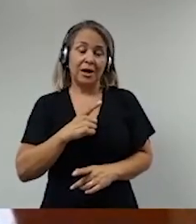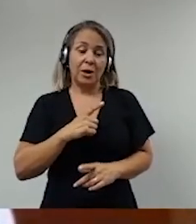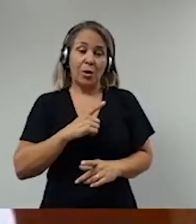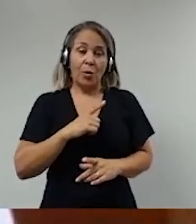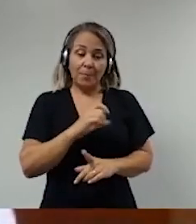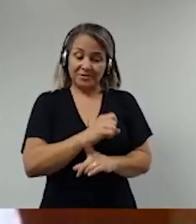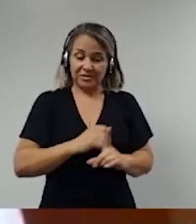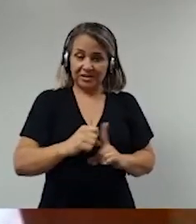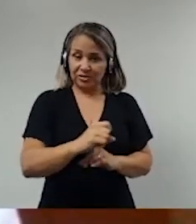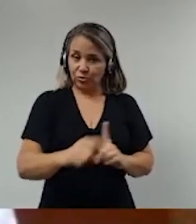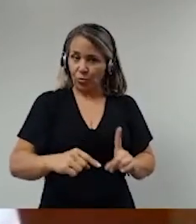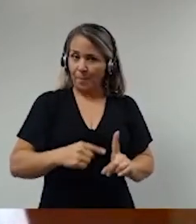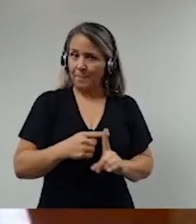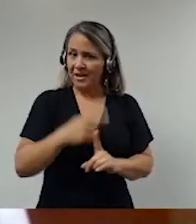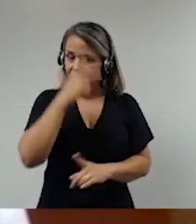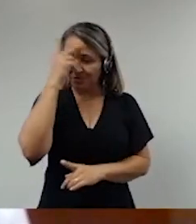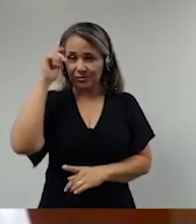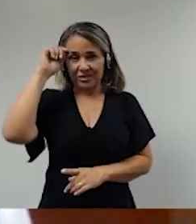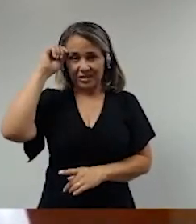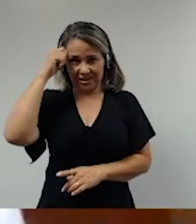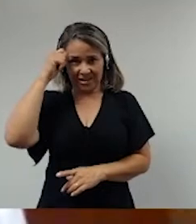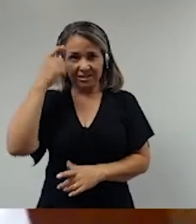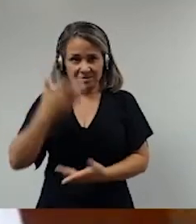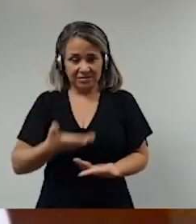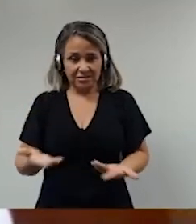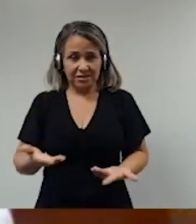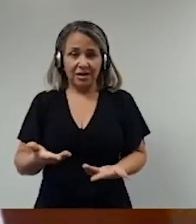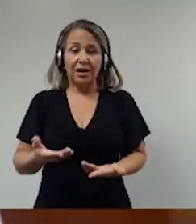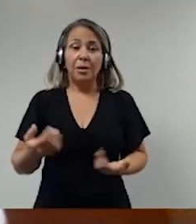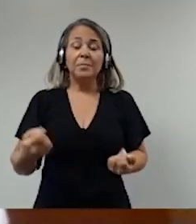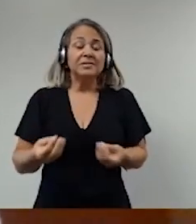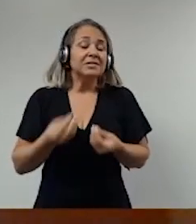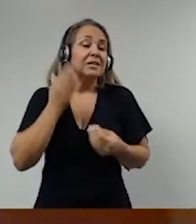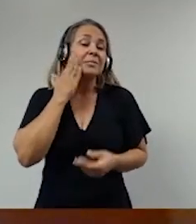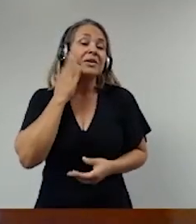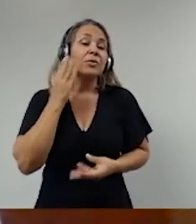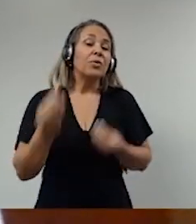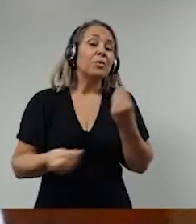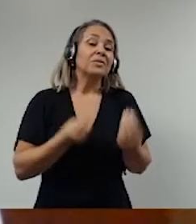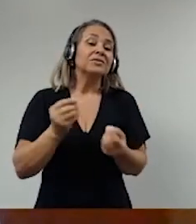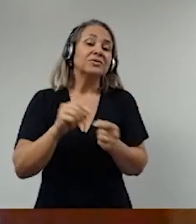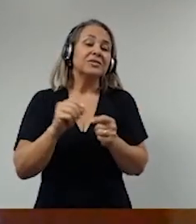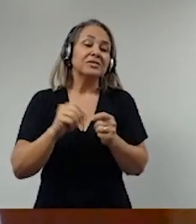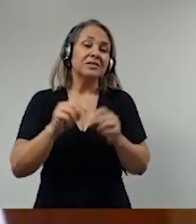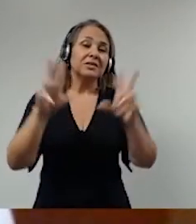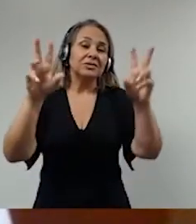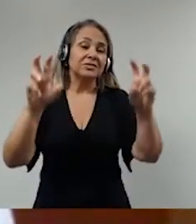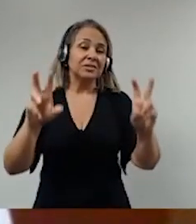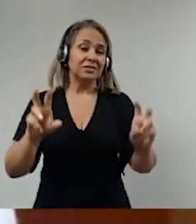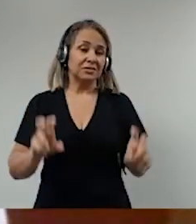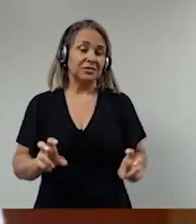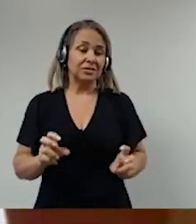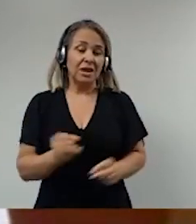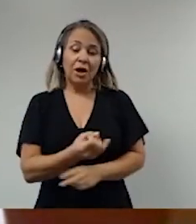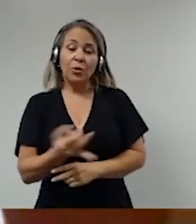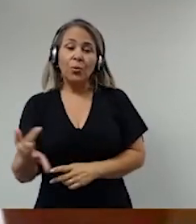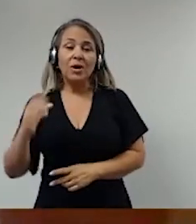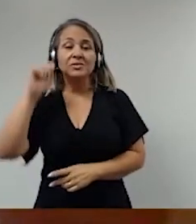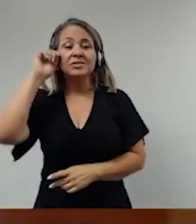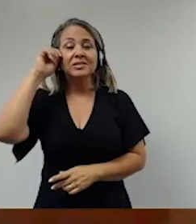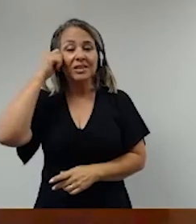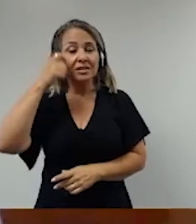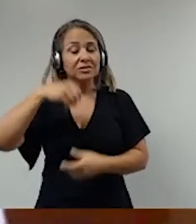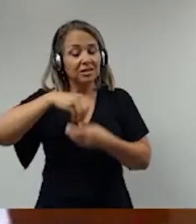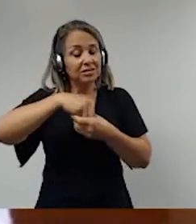quero democracia, de fato, eu preciso pensar também em como eu estou gerindo as minhas questões do ponto de vista interno. Quantos negros dirigentes existem